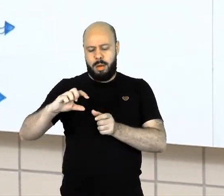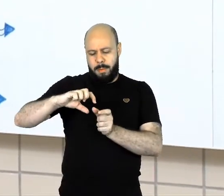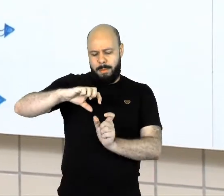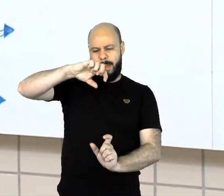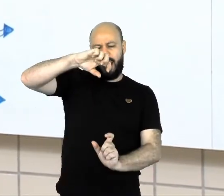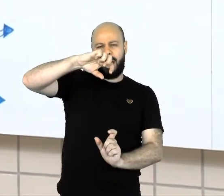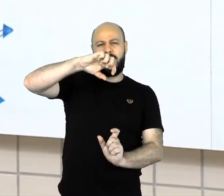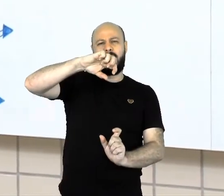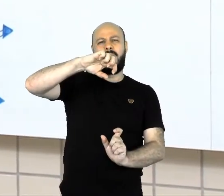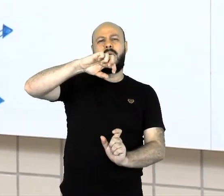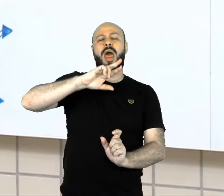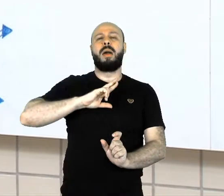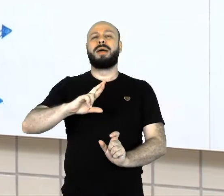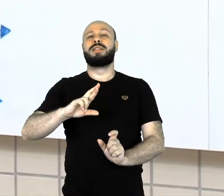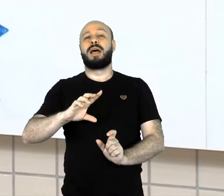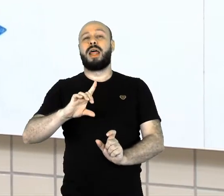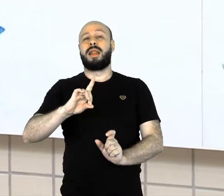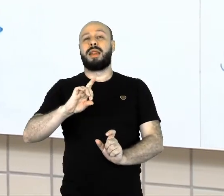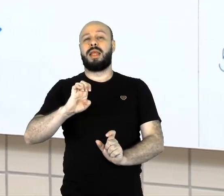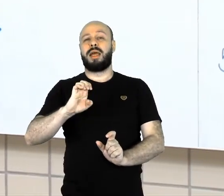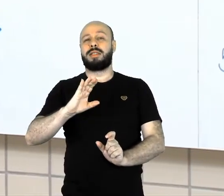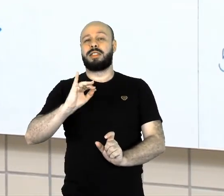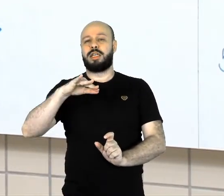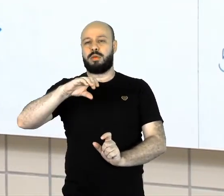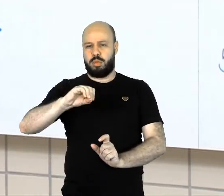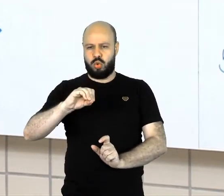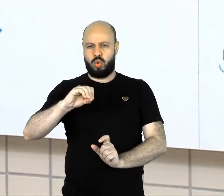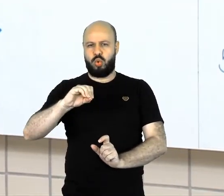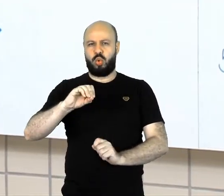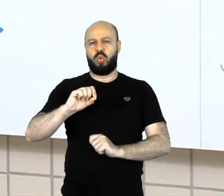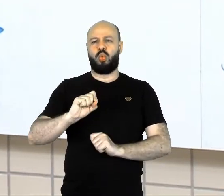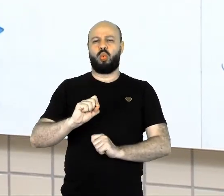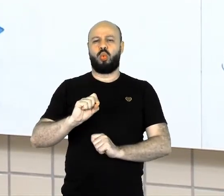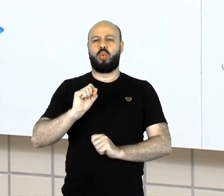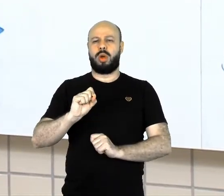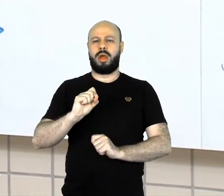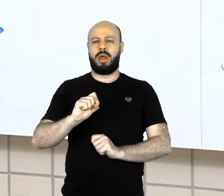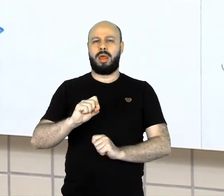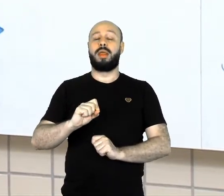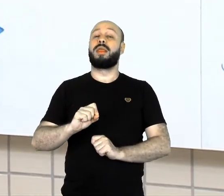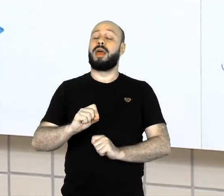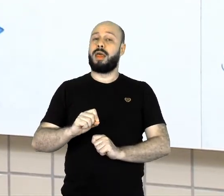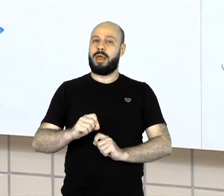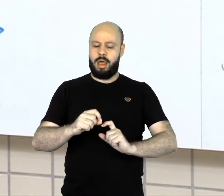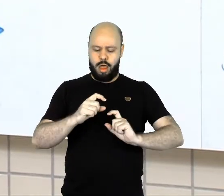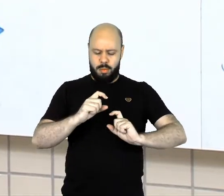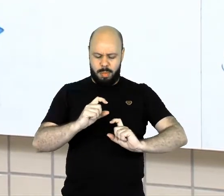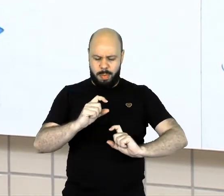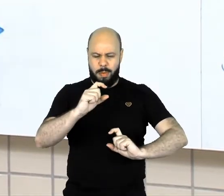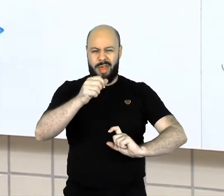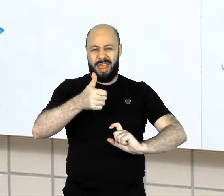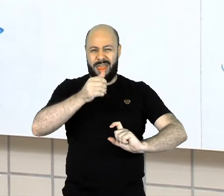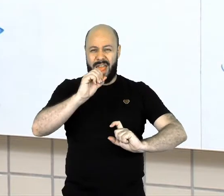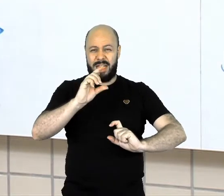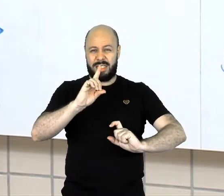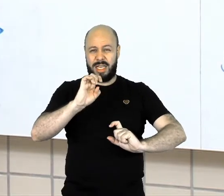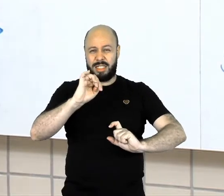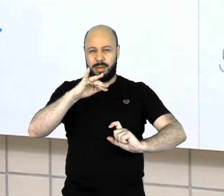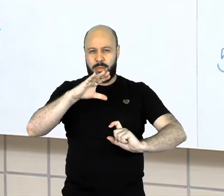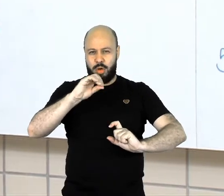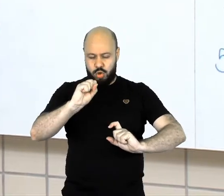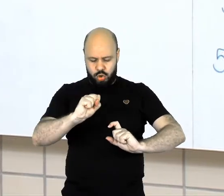vai representar um décimo, nesse caso aqui nós temos 10 décimos aqui, e